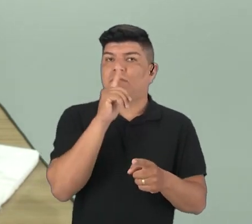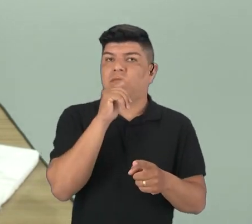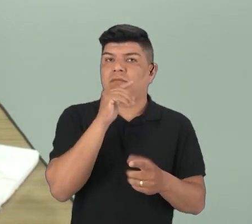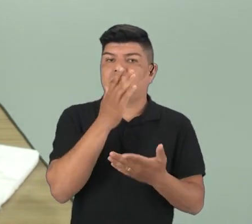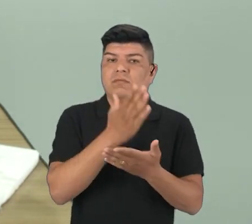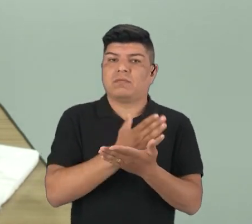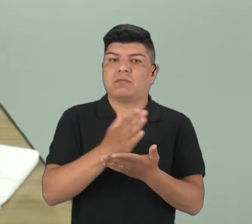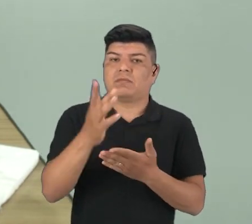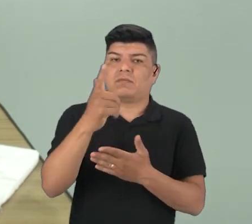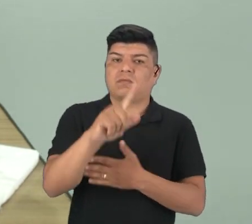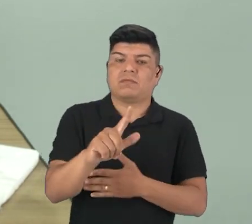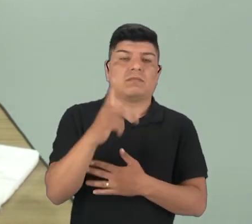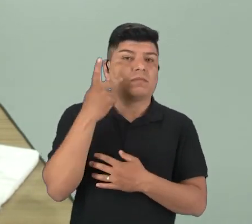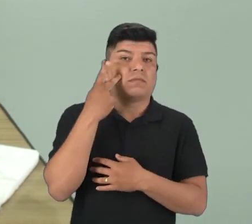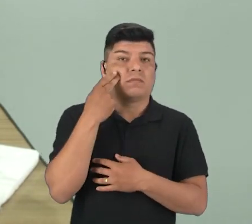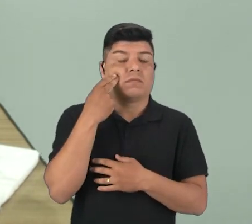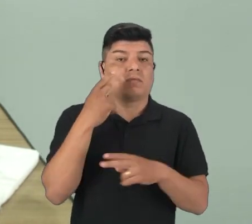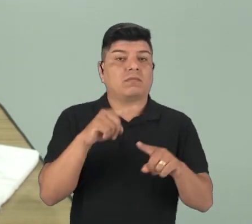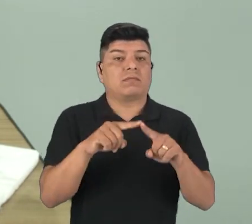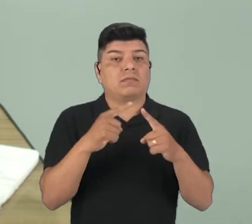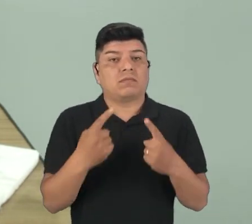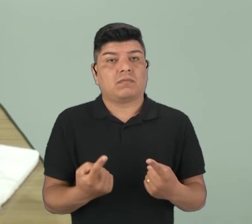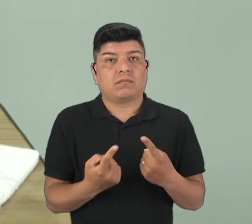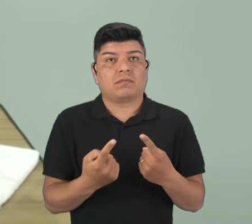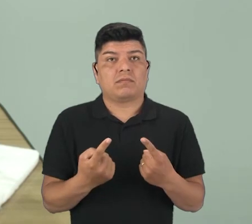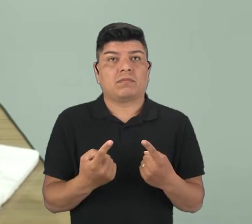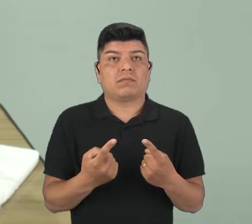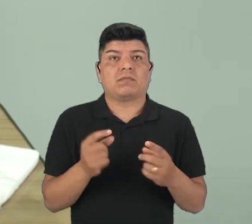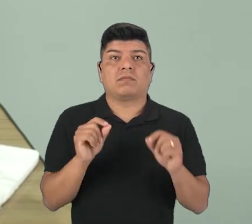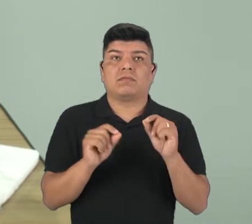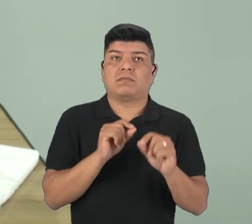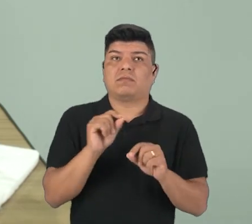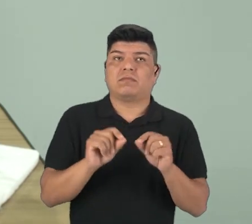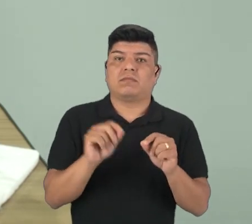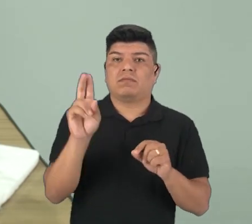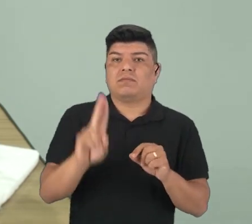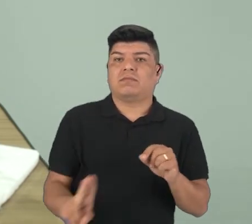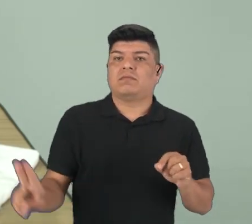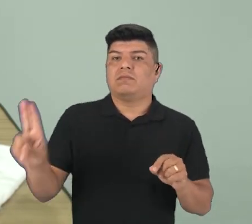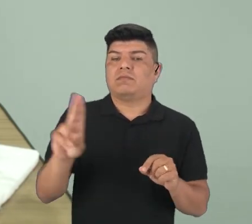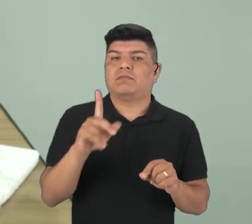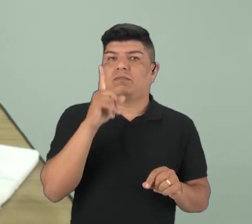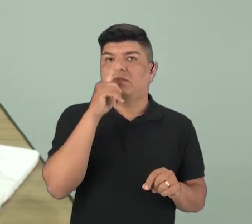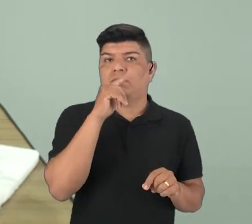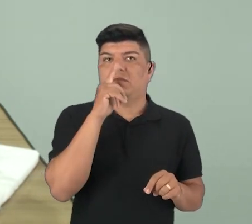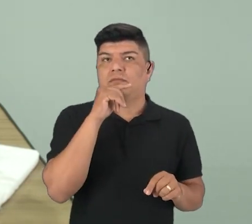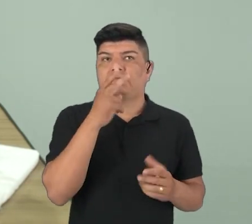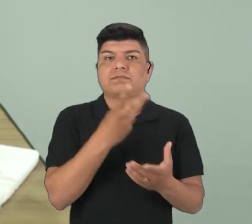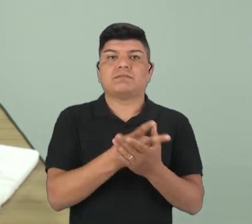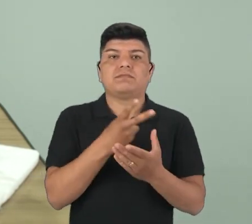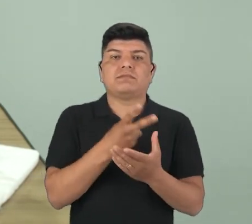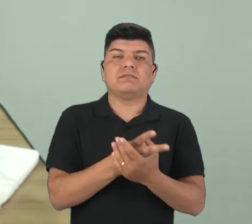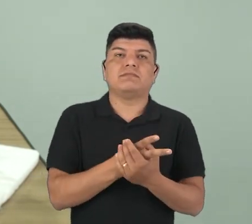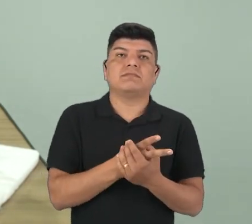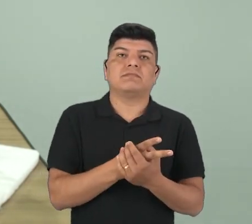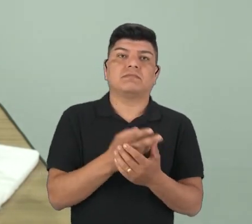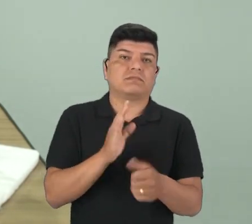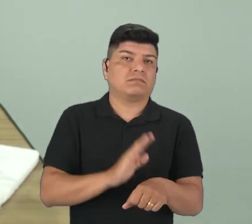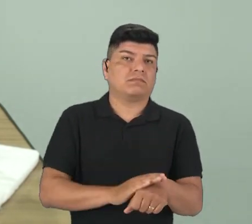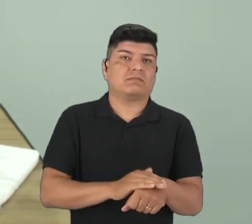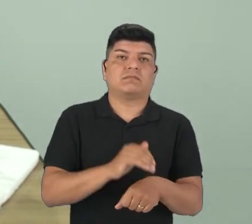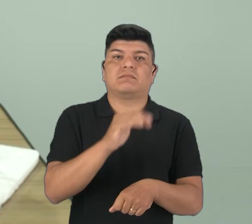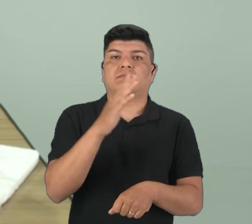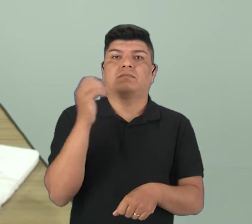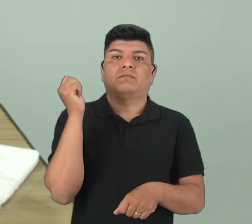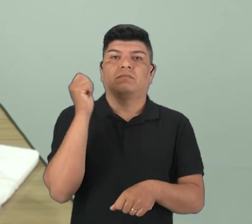se renova naturalmente, porém, a demanda, a utilização dessa água está sendo muito maior